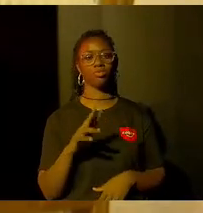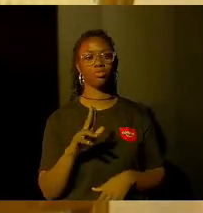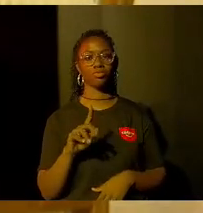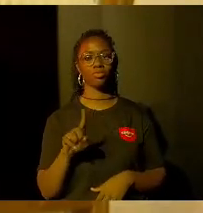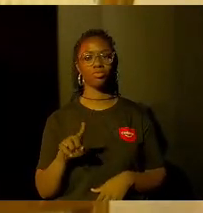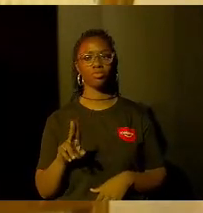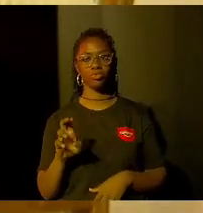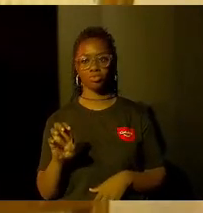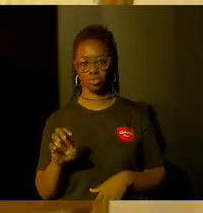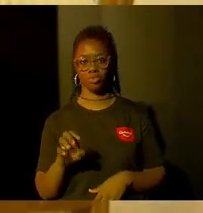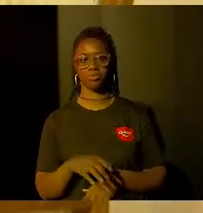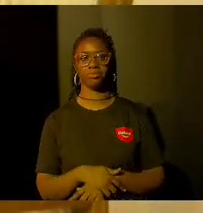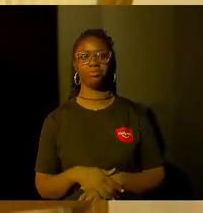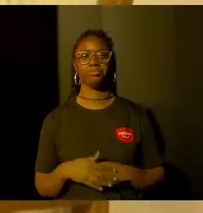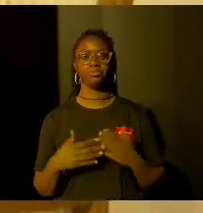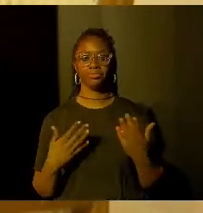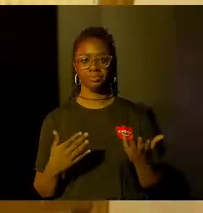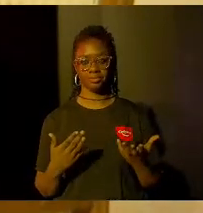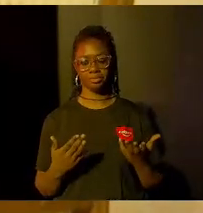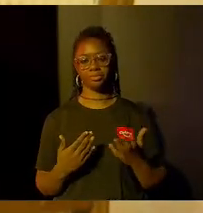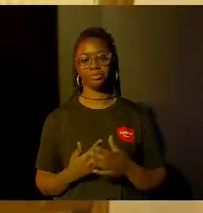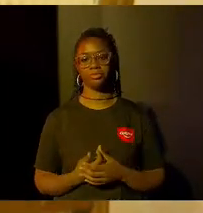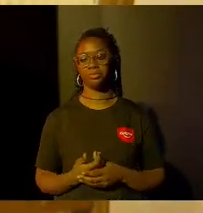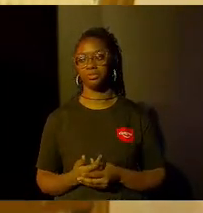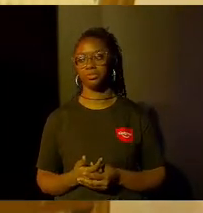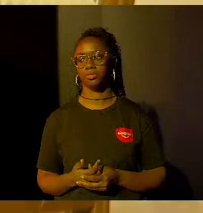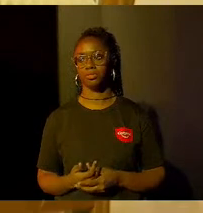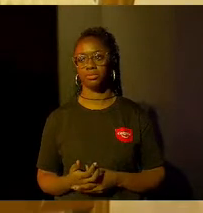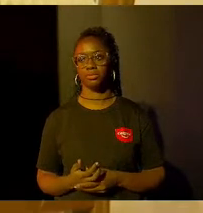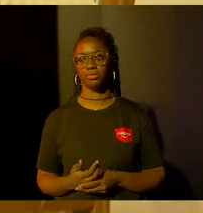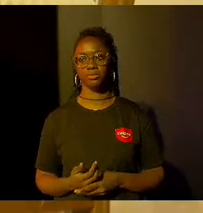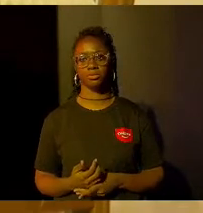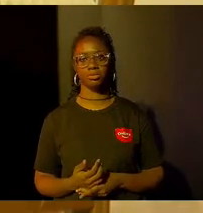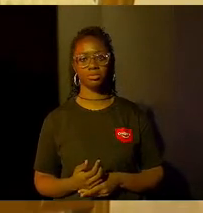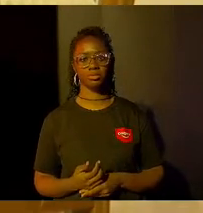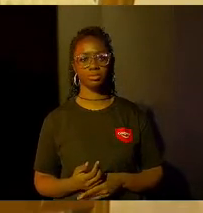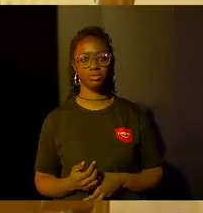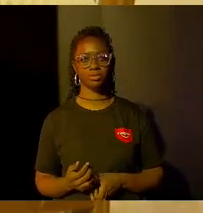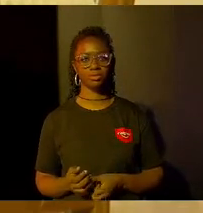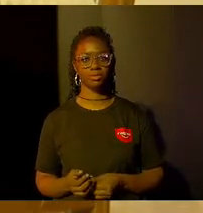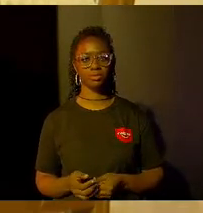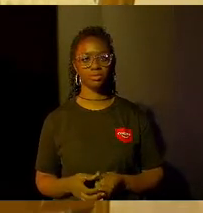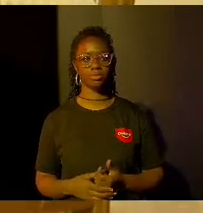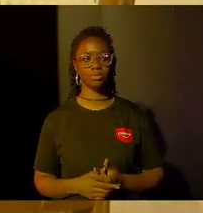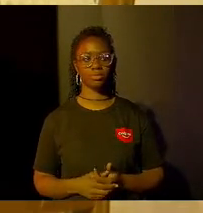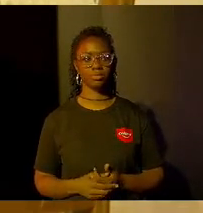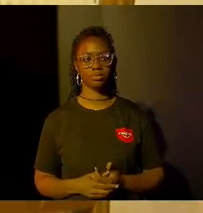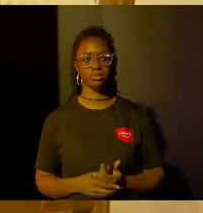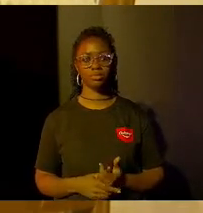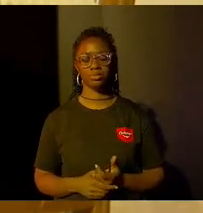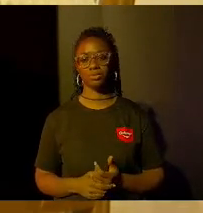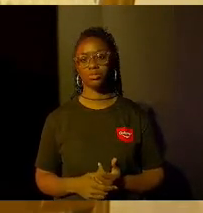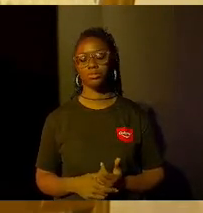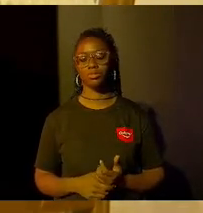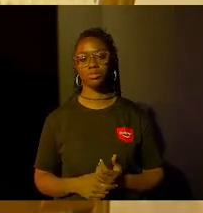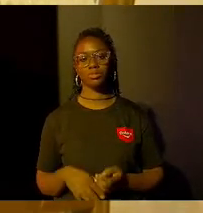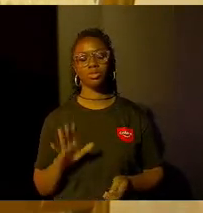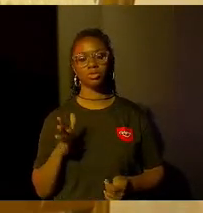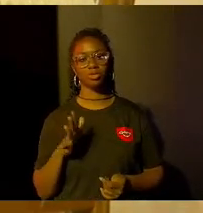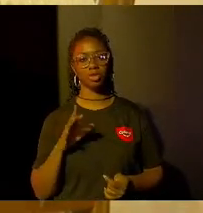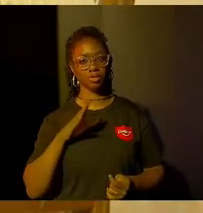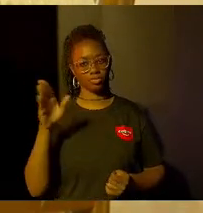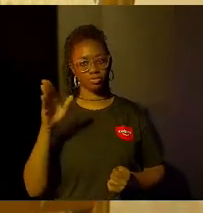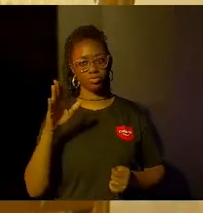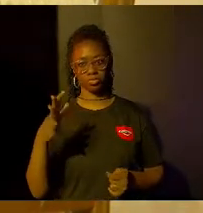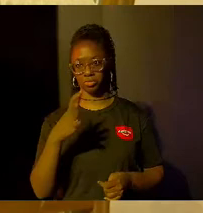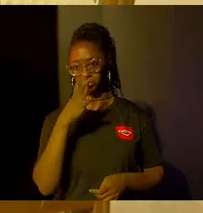Cleiton é assim eu tive a experiência de assistir a peça do teatro